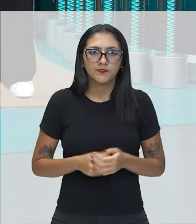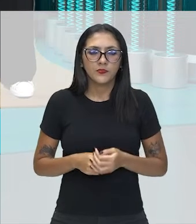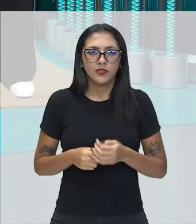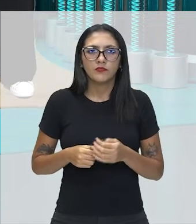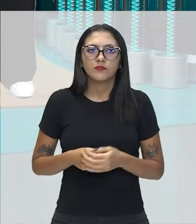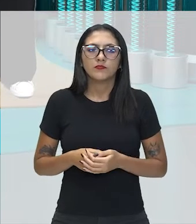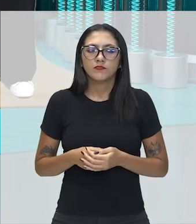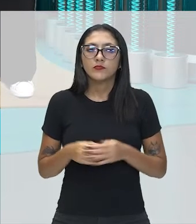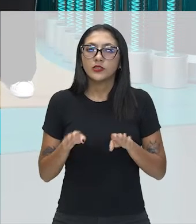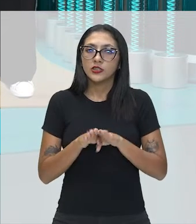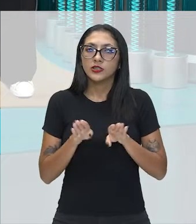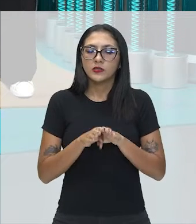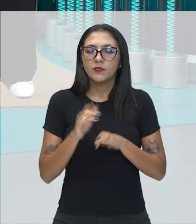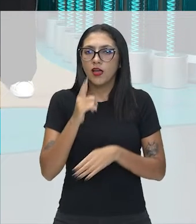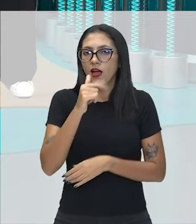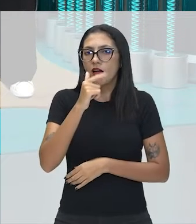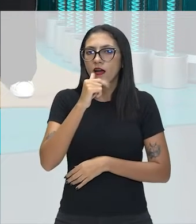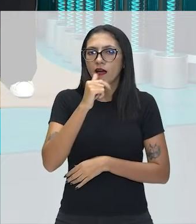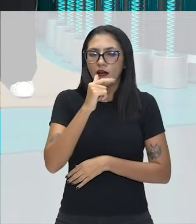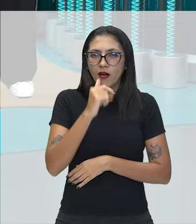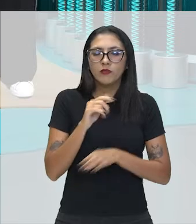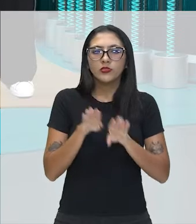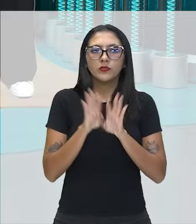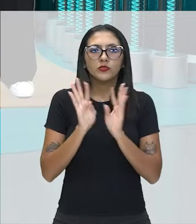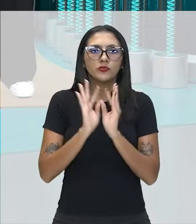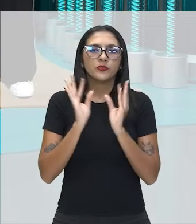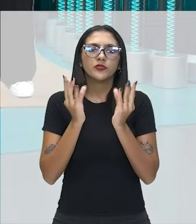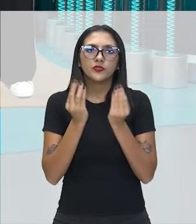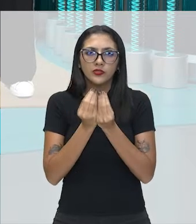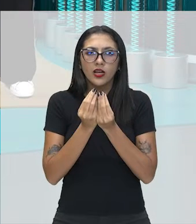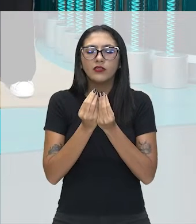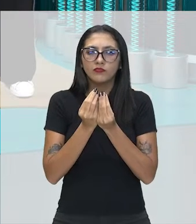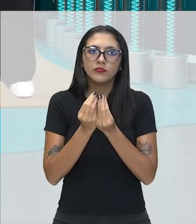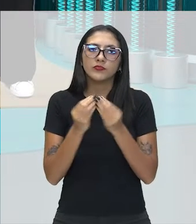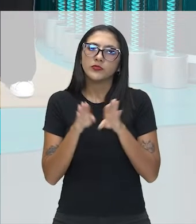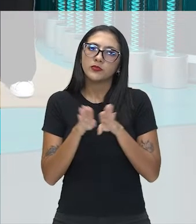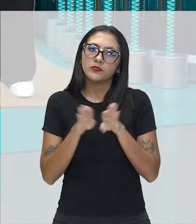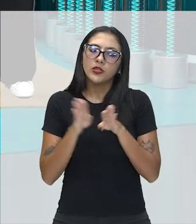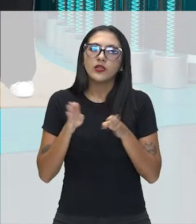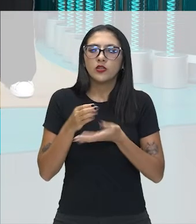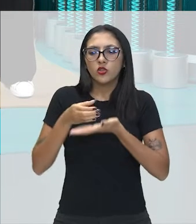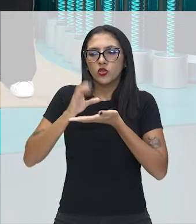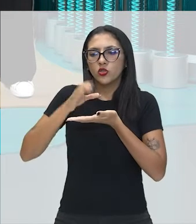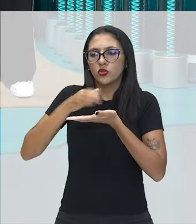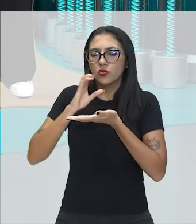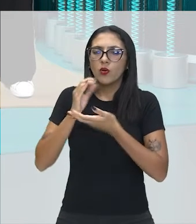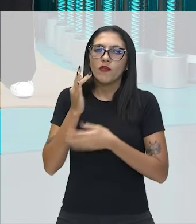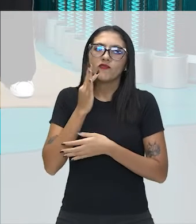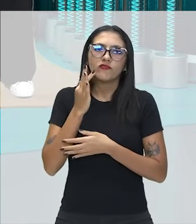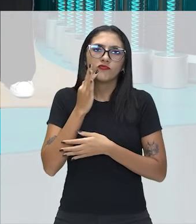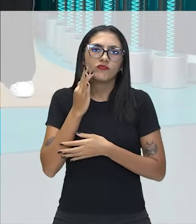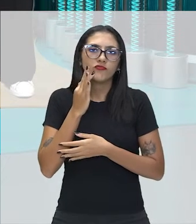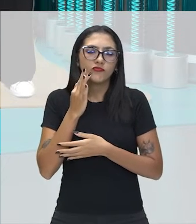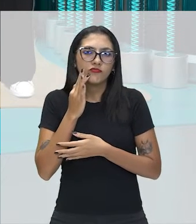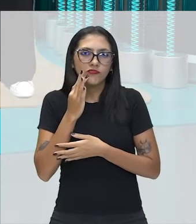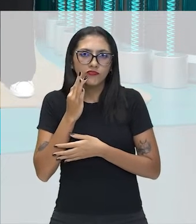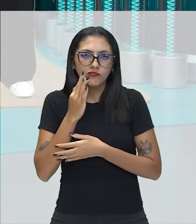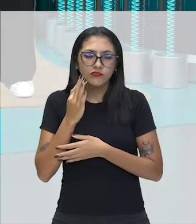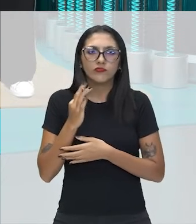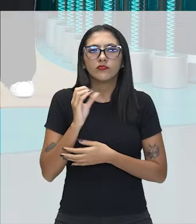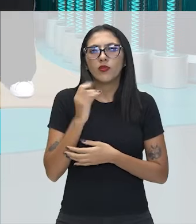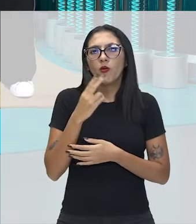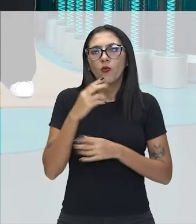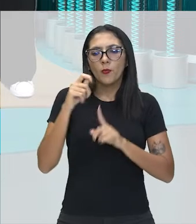minerais também é super importante. Tome aí uma água de coco se você tiver acesso, né, como uma banana.